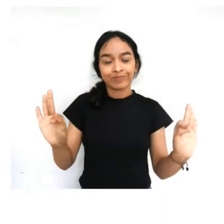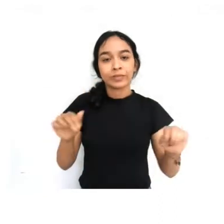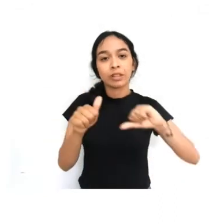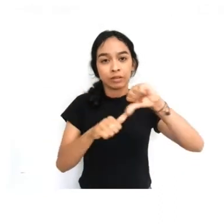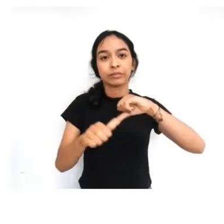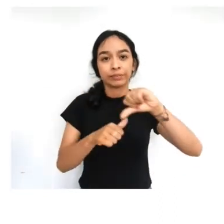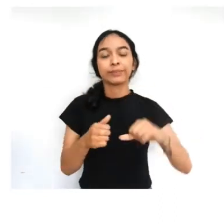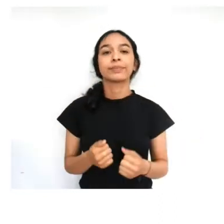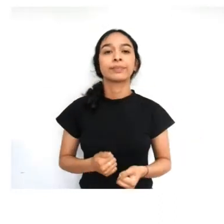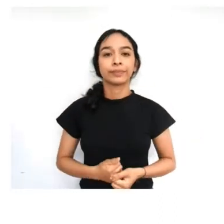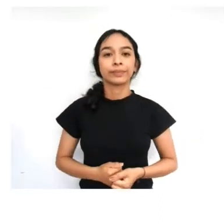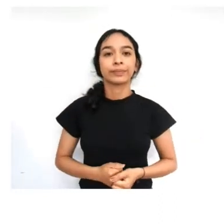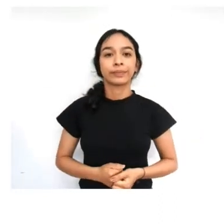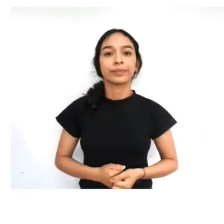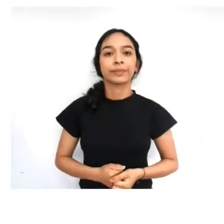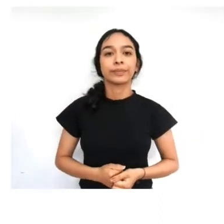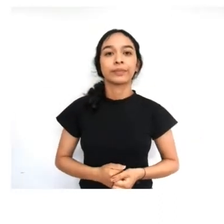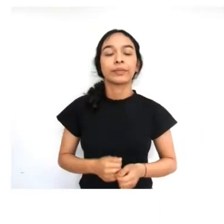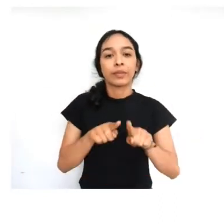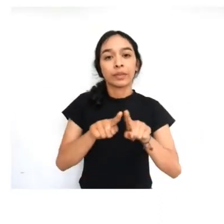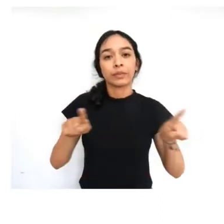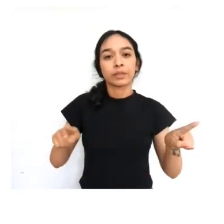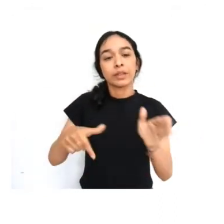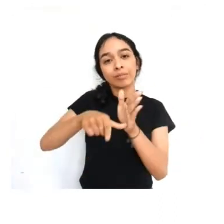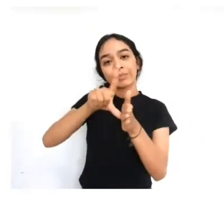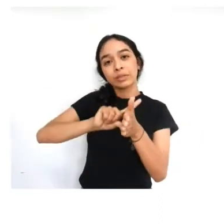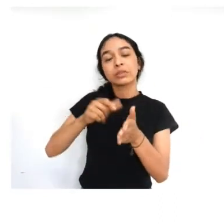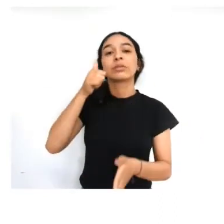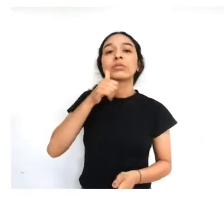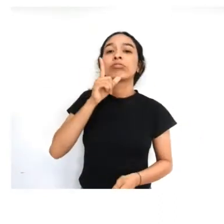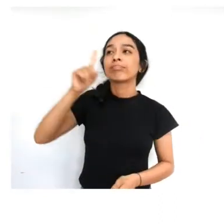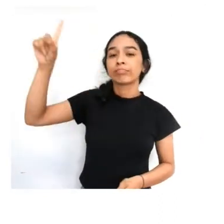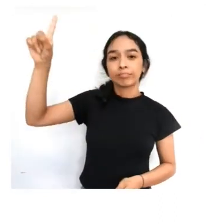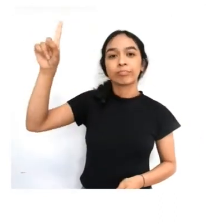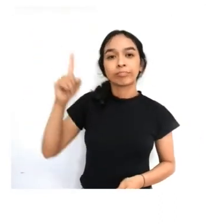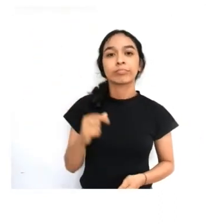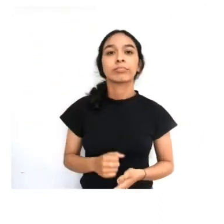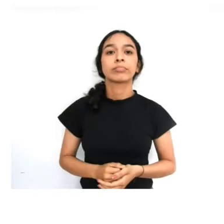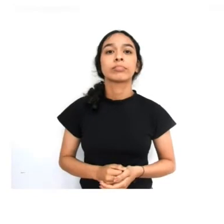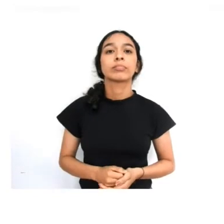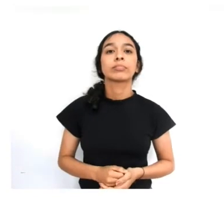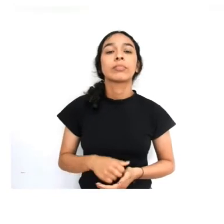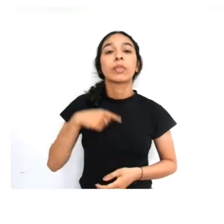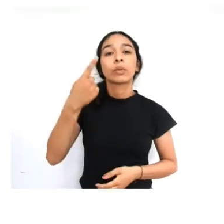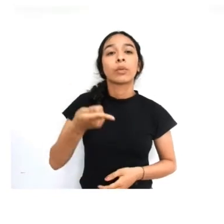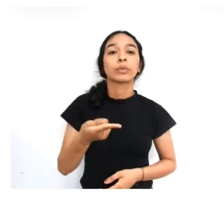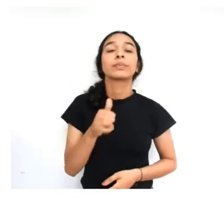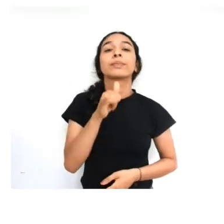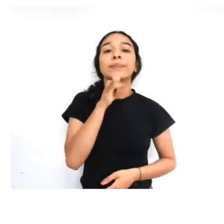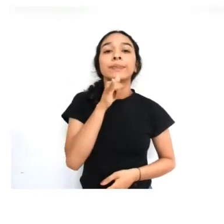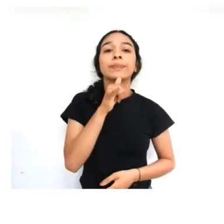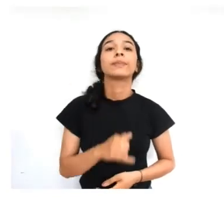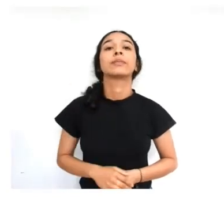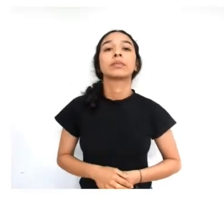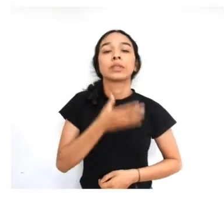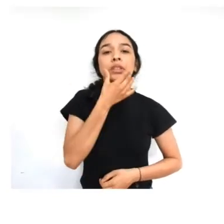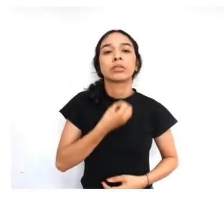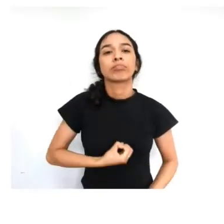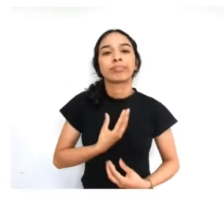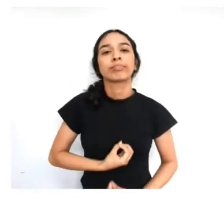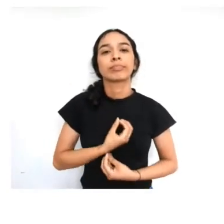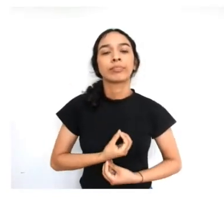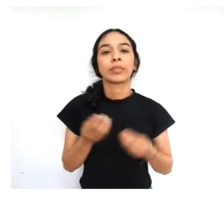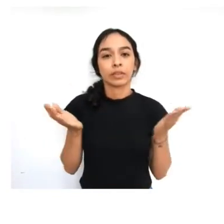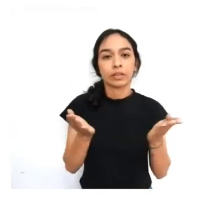o início, ou seja, para o meio da frase, mas para antes de ninfa.